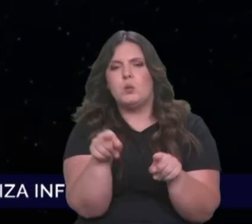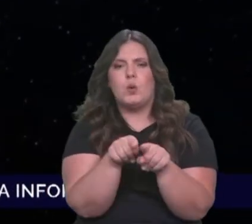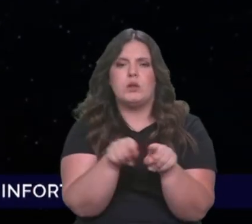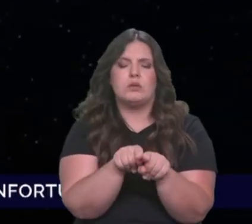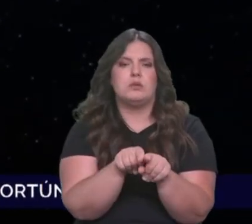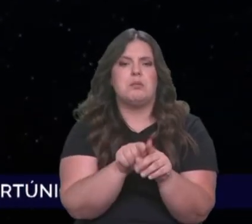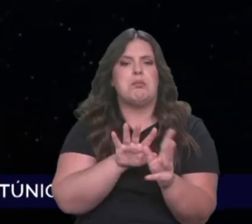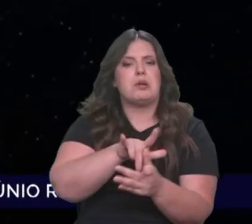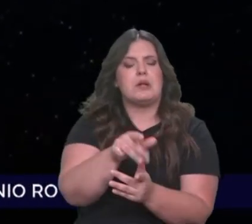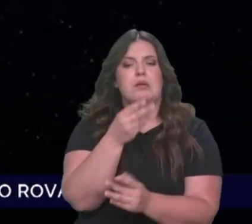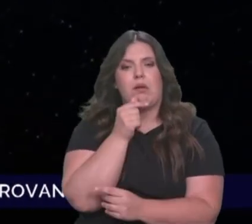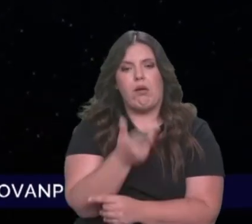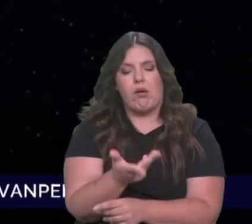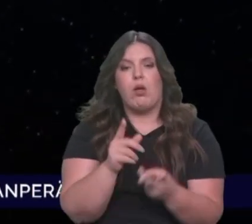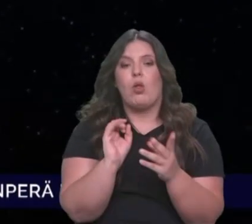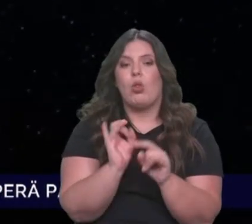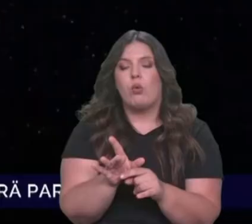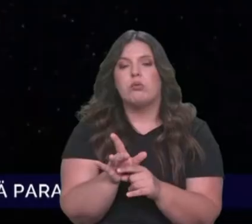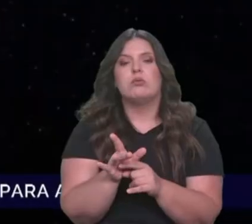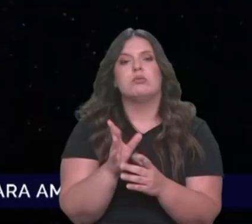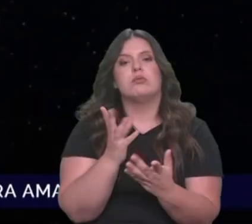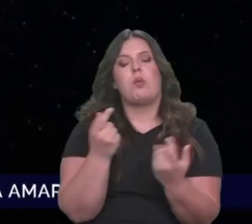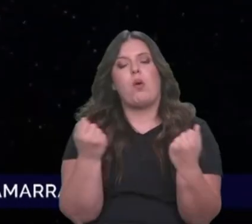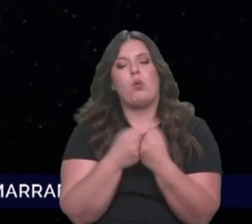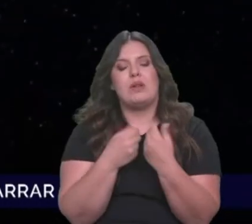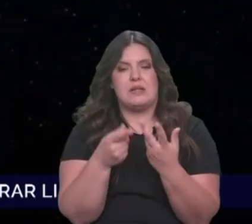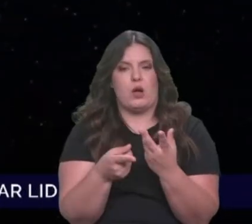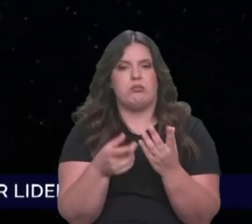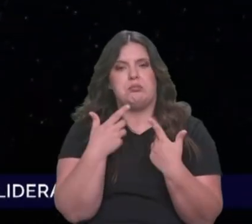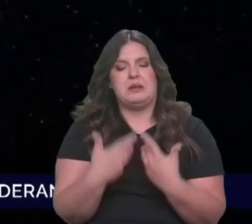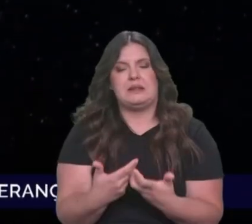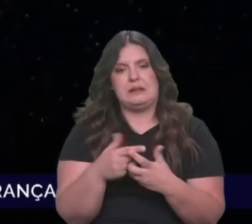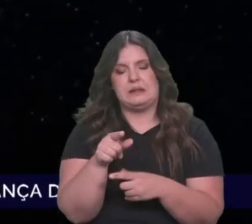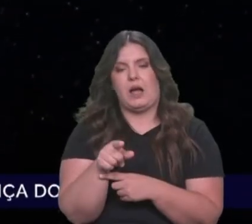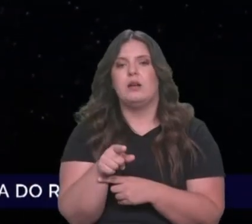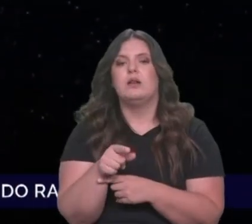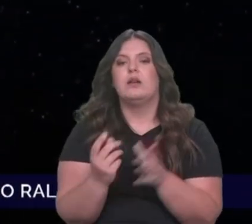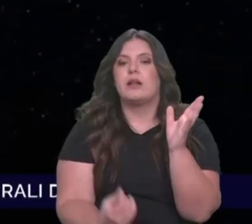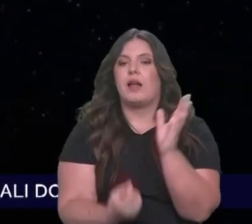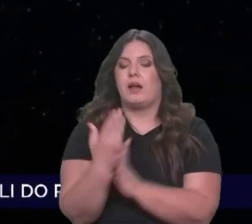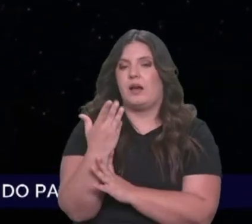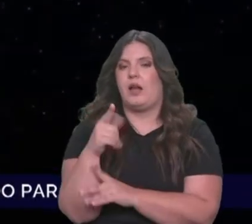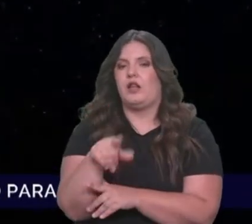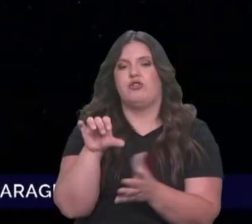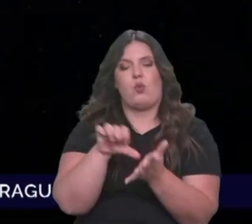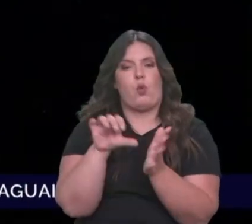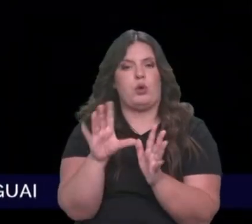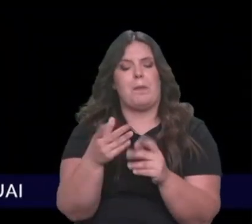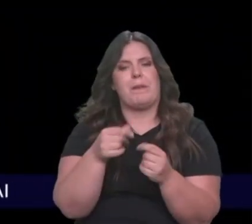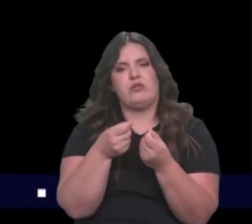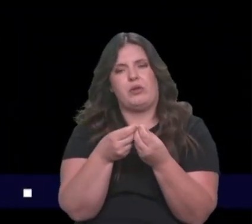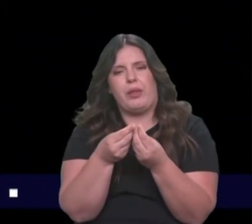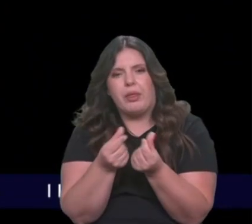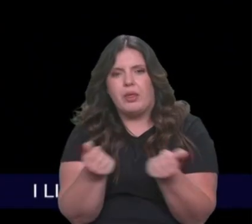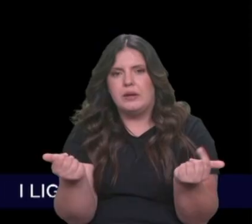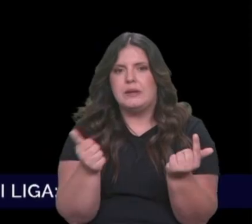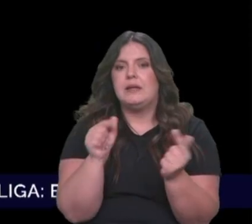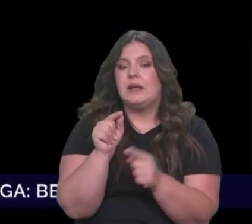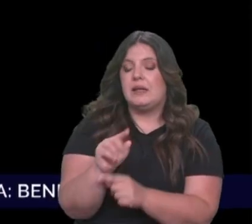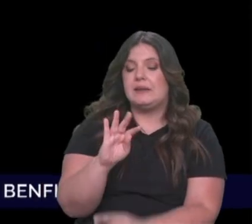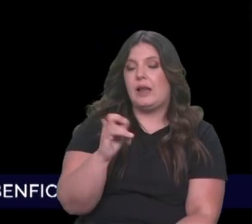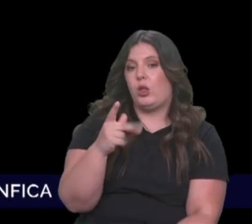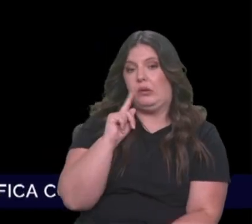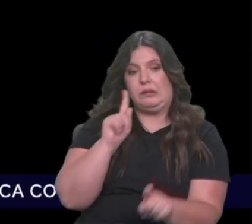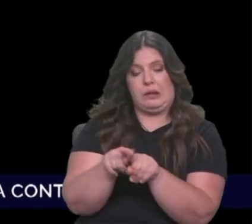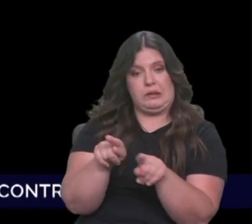com os planetas terrestres, do que propriamente uma colisão maciça que cria este núcleo mais difuso. E Saturno também é